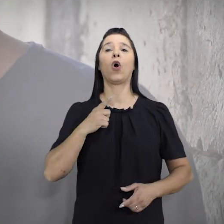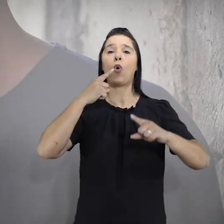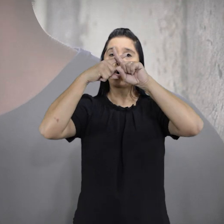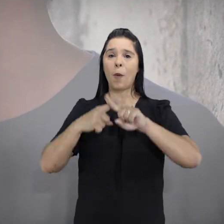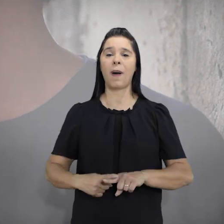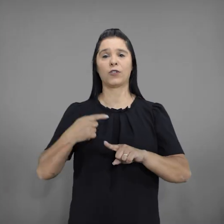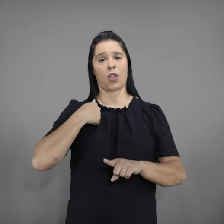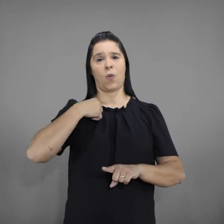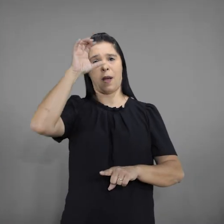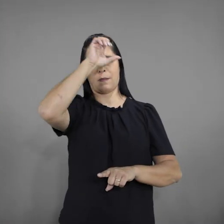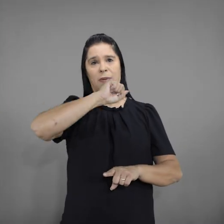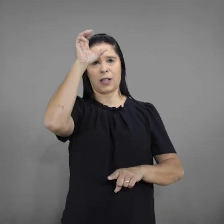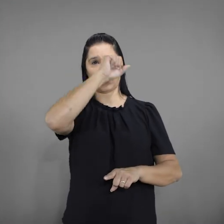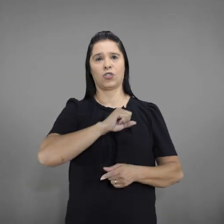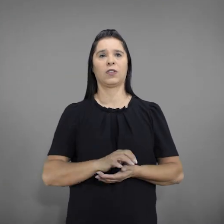né?